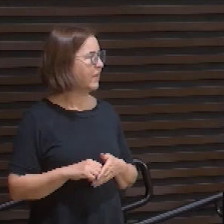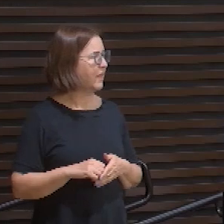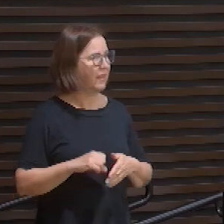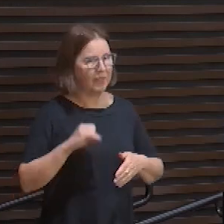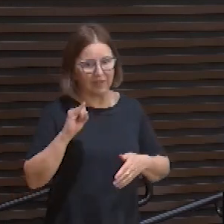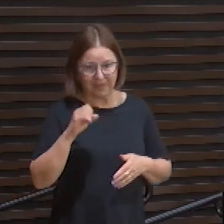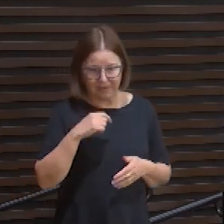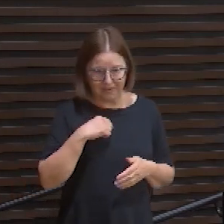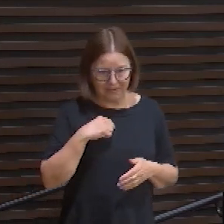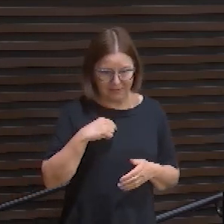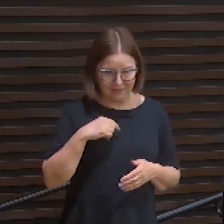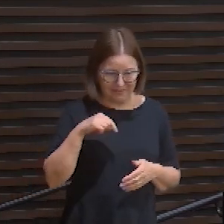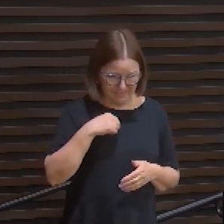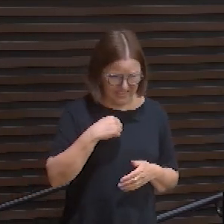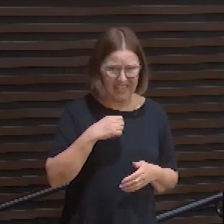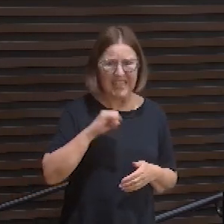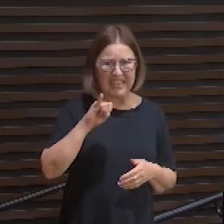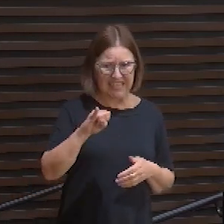que Jesus...